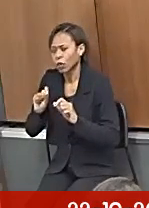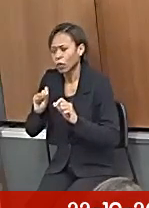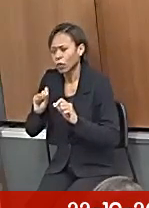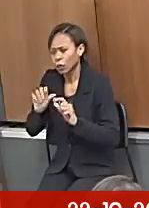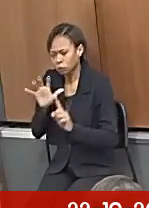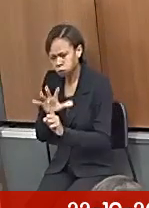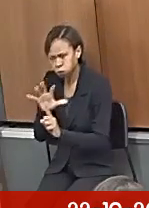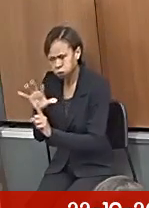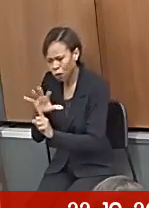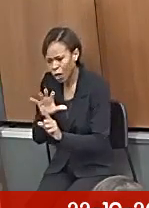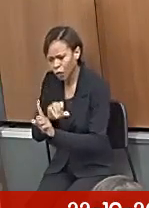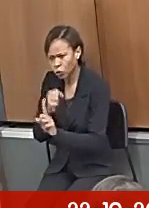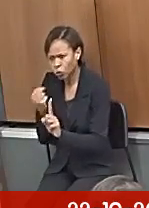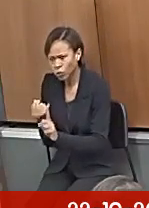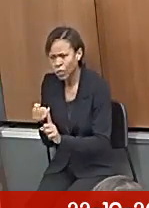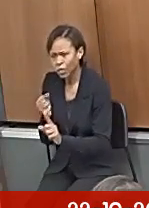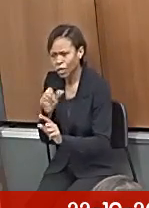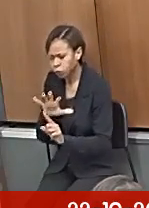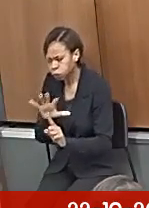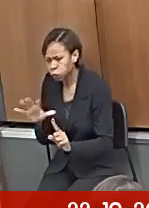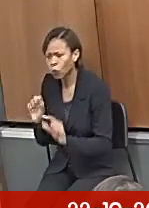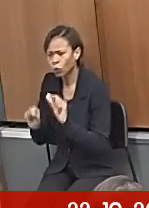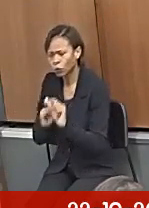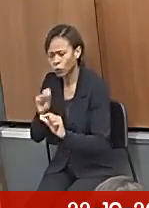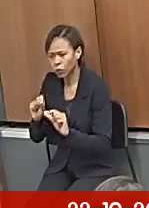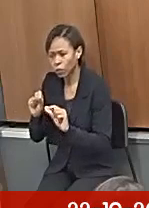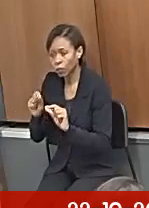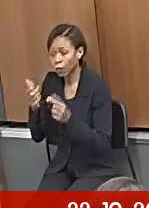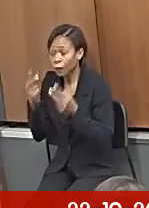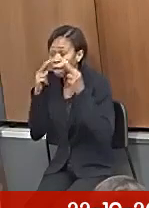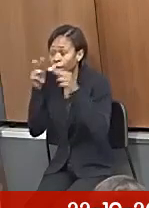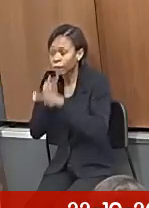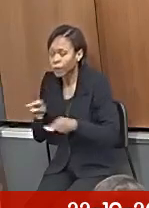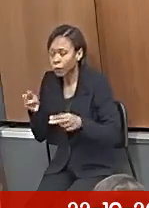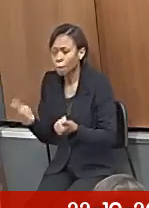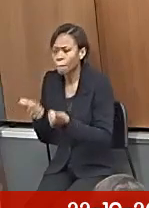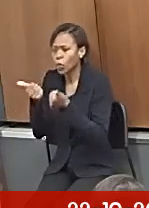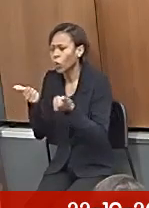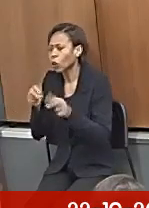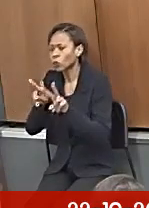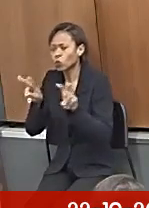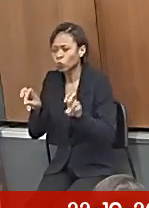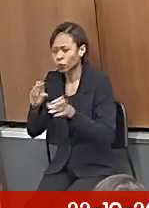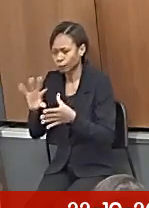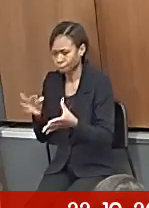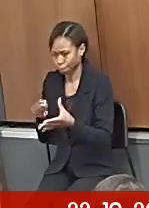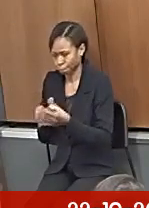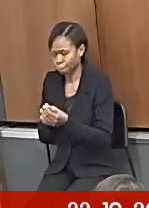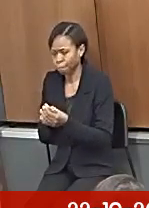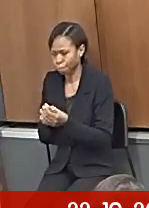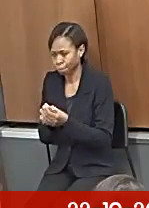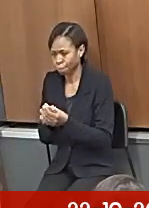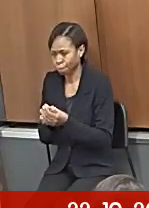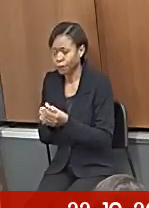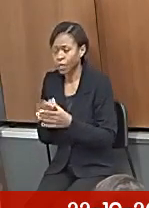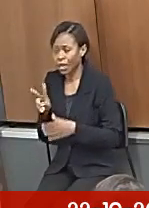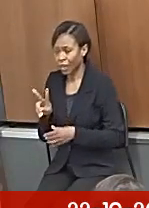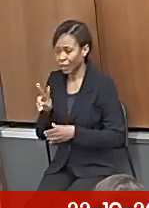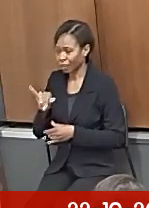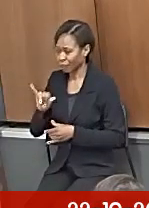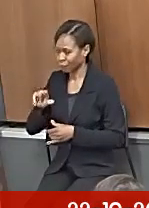na sociedade uma visão melhor do que é a inclusão. E a inclusão, a Vilma foi